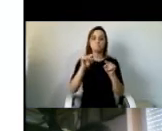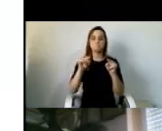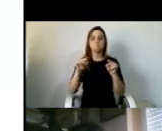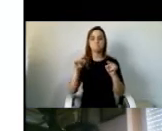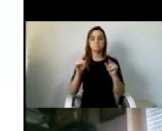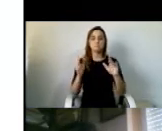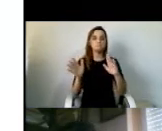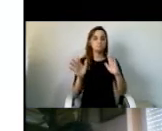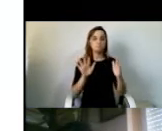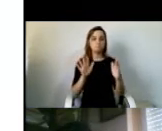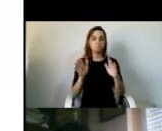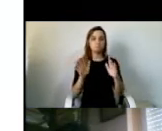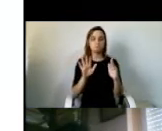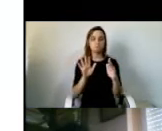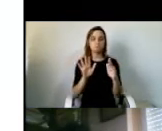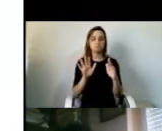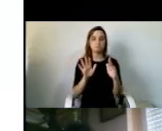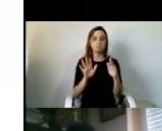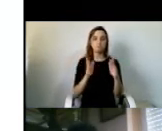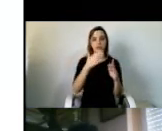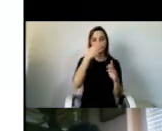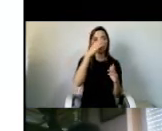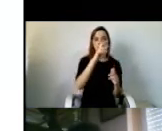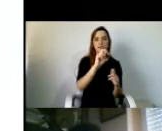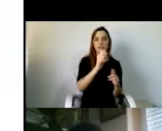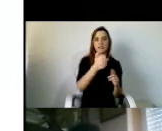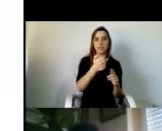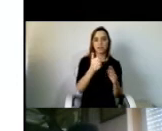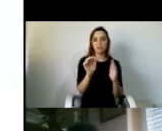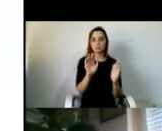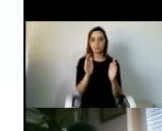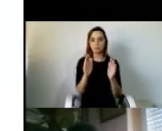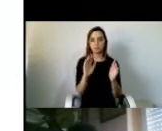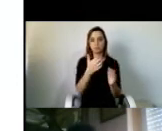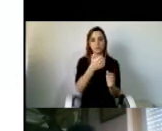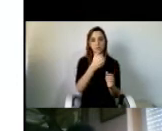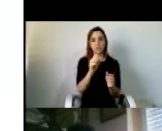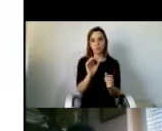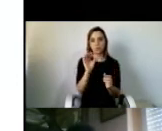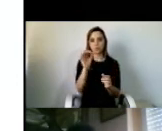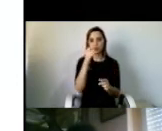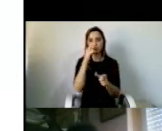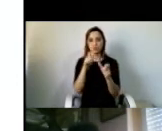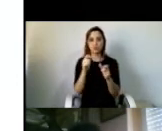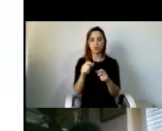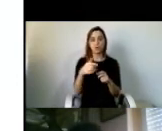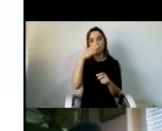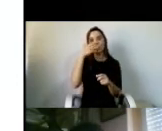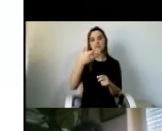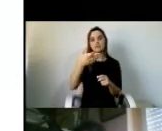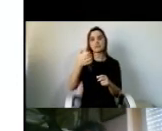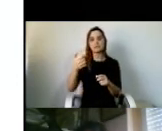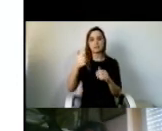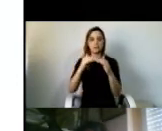sensivelmente se divide ali pelos 35 anos, portanto, temos mais ou menos 50% das pessoas abaixo dos 35 anos e